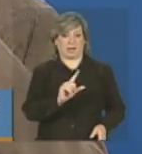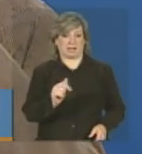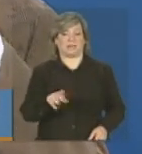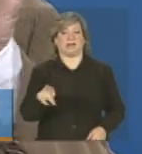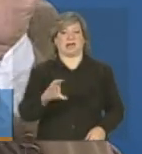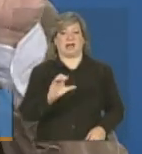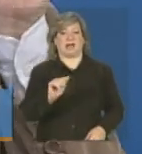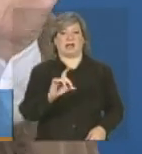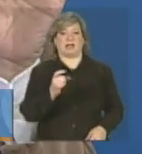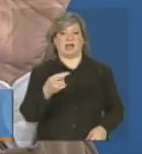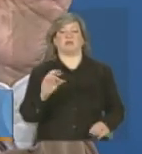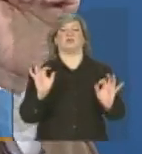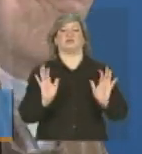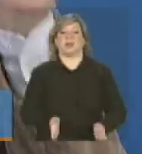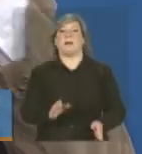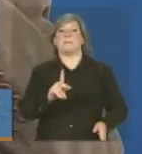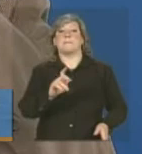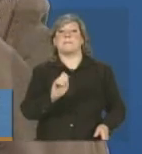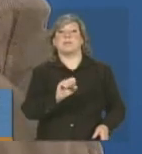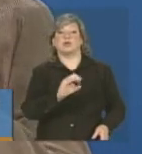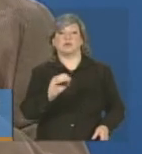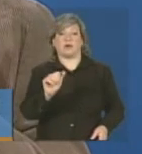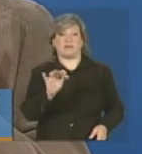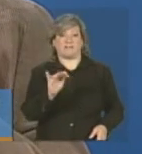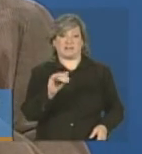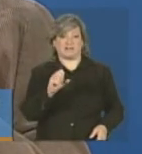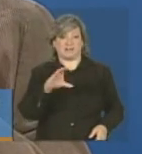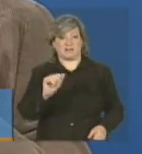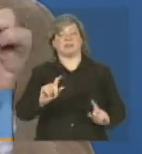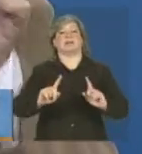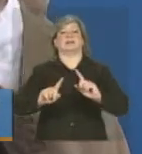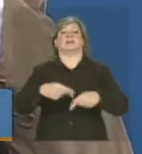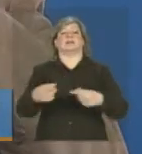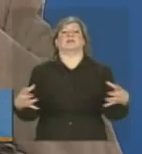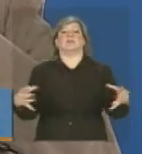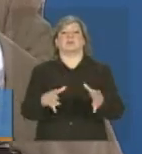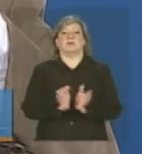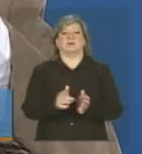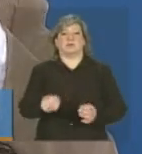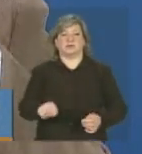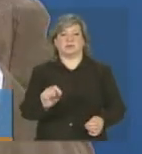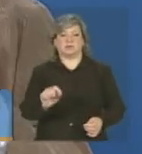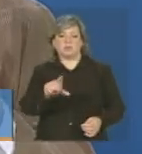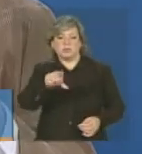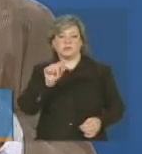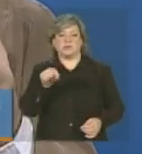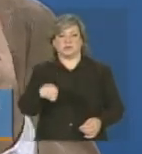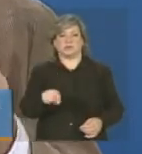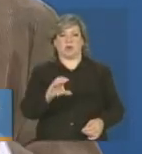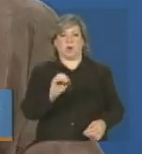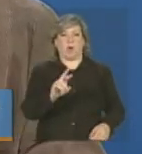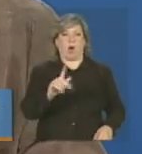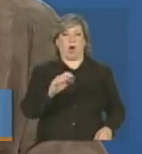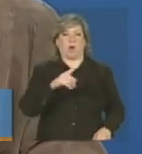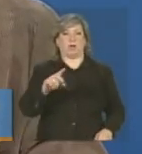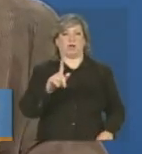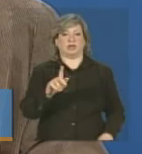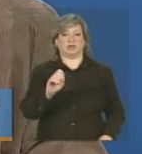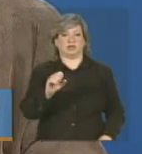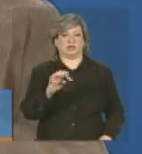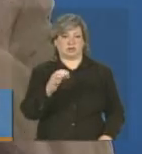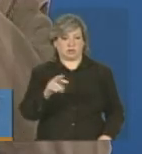irá na aba órgãos governamentais, selecionar o órgão gestor, que é a Secretaria de